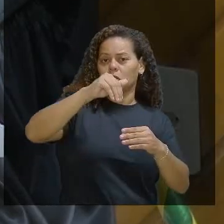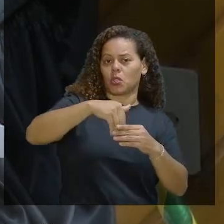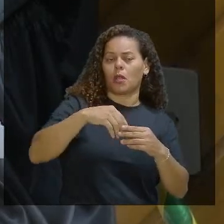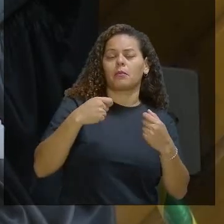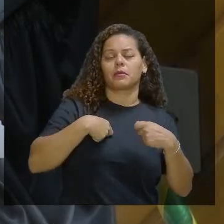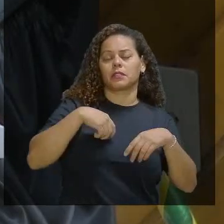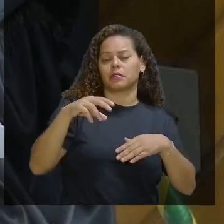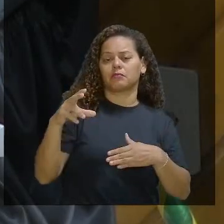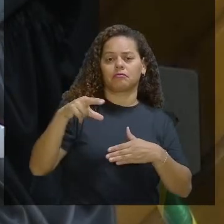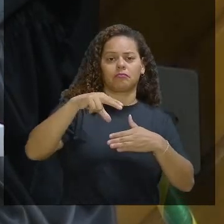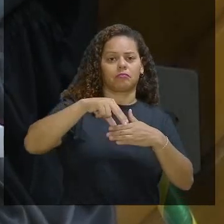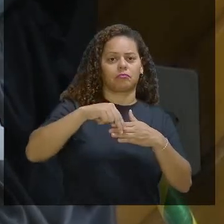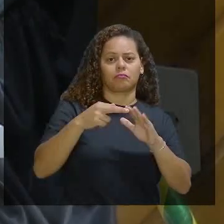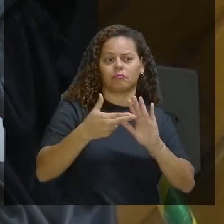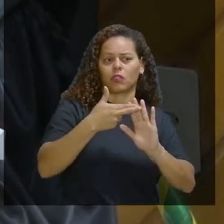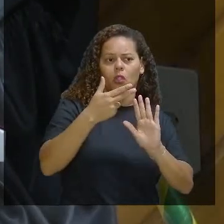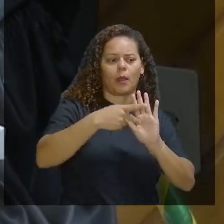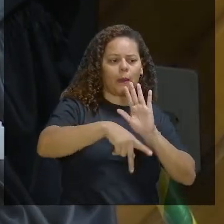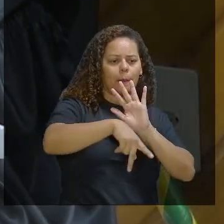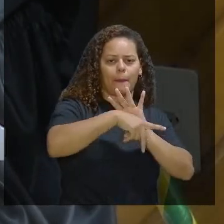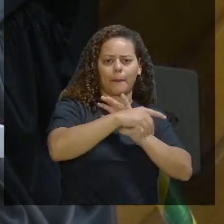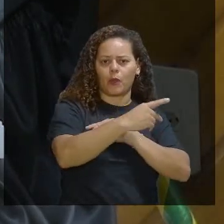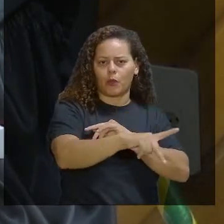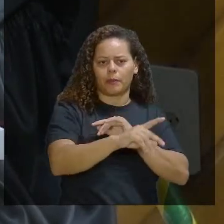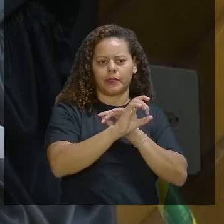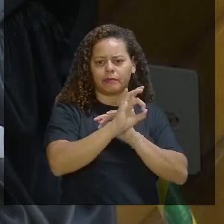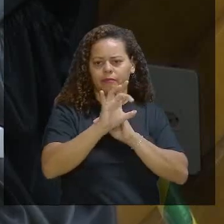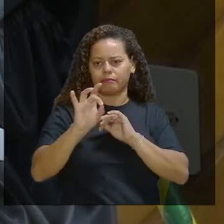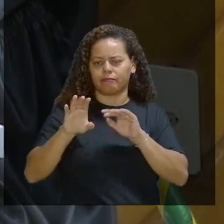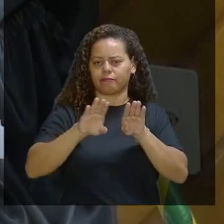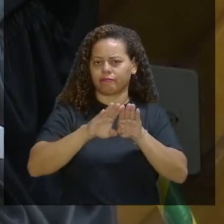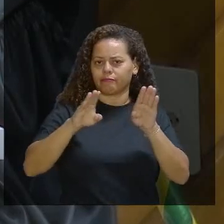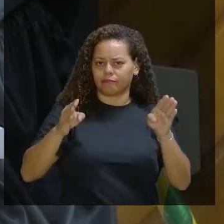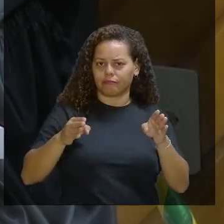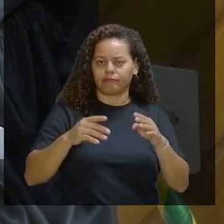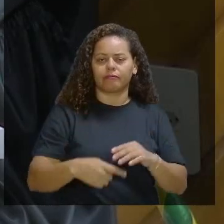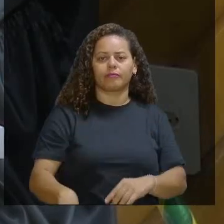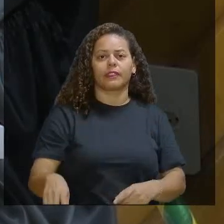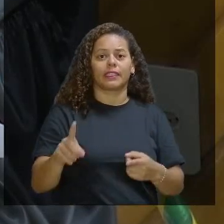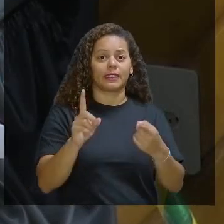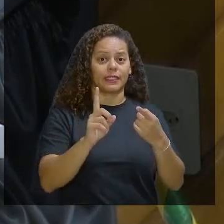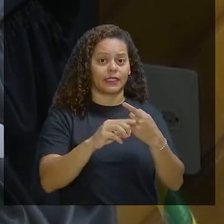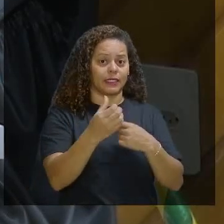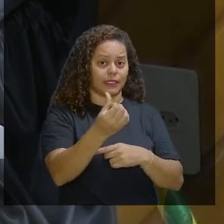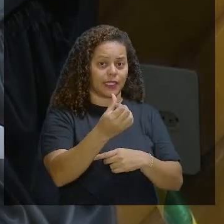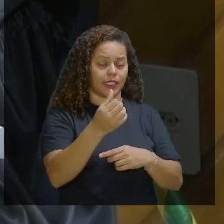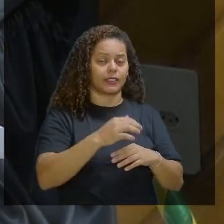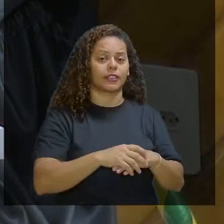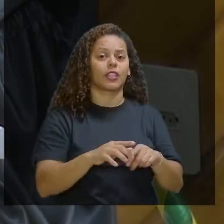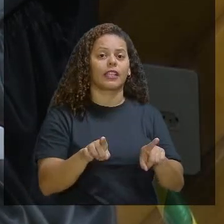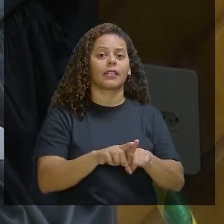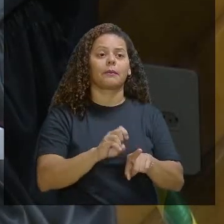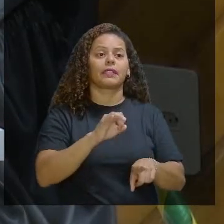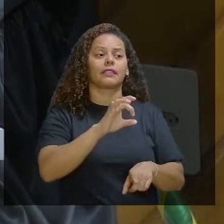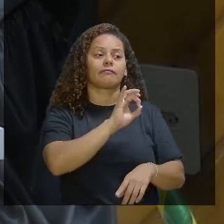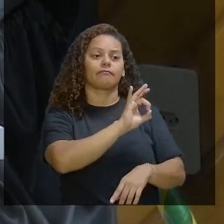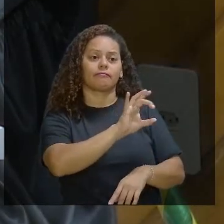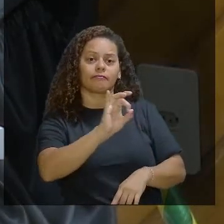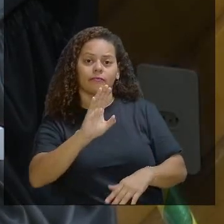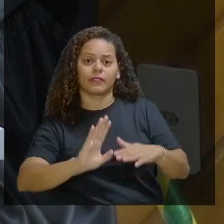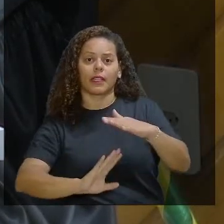fixada em resoluções próprias para cada pleito. 6, a segunda zona eleitoral permanecerá com a competência para as